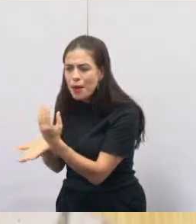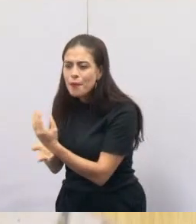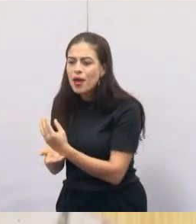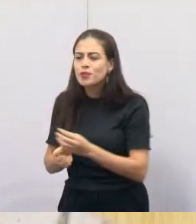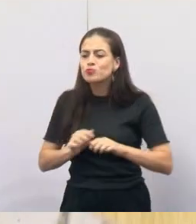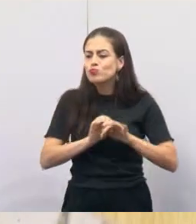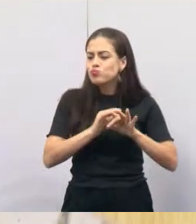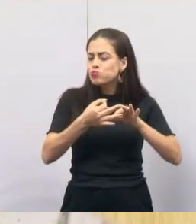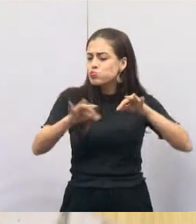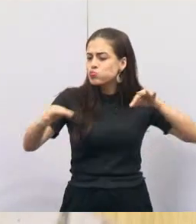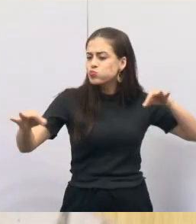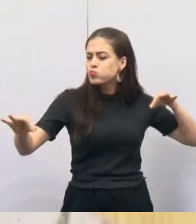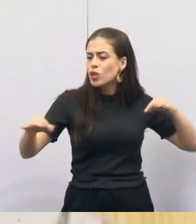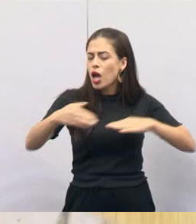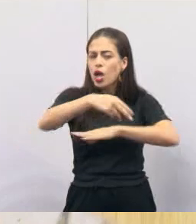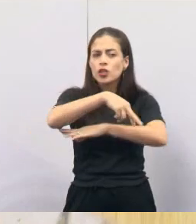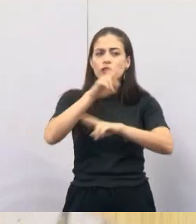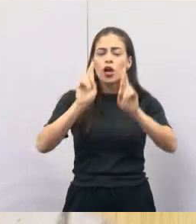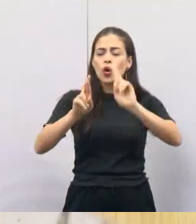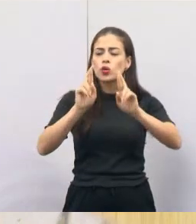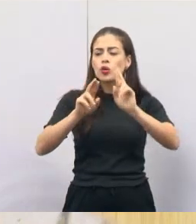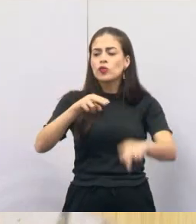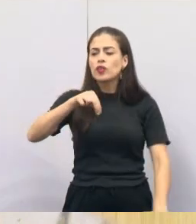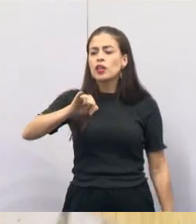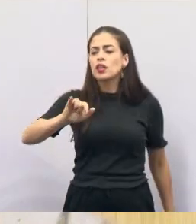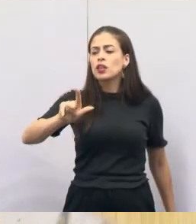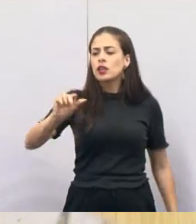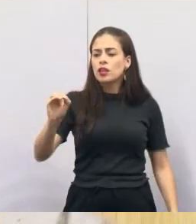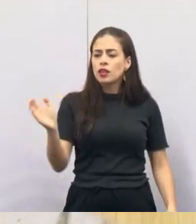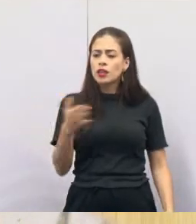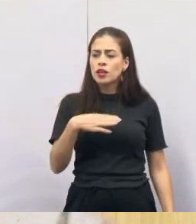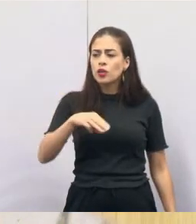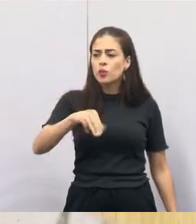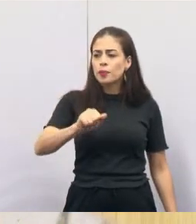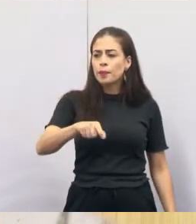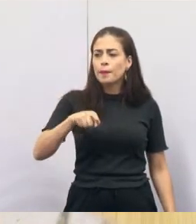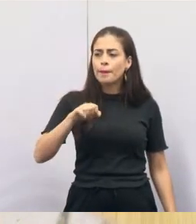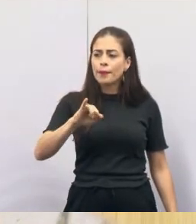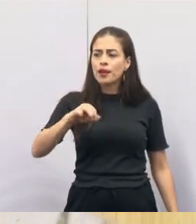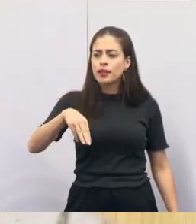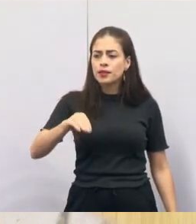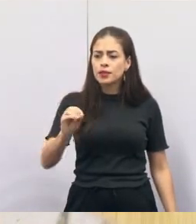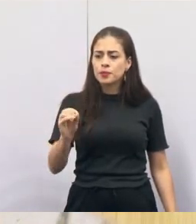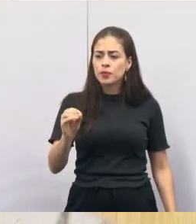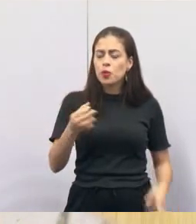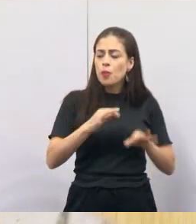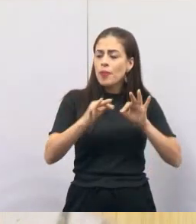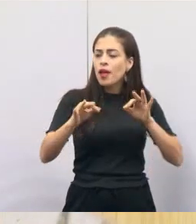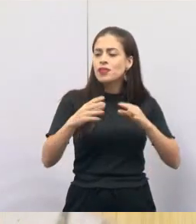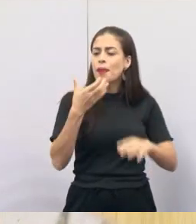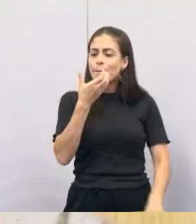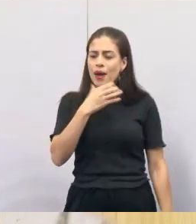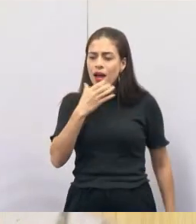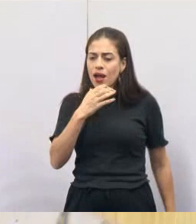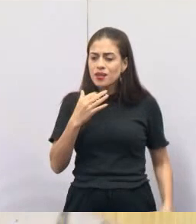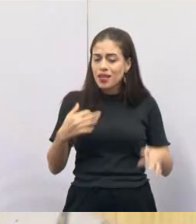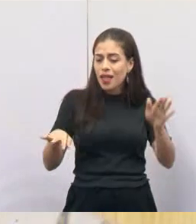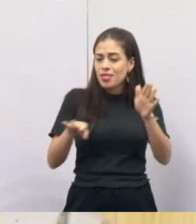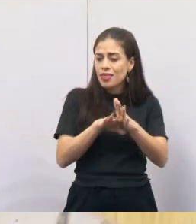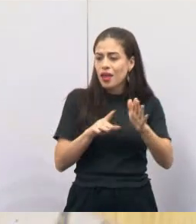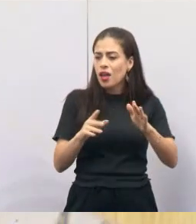Nilo Máximo, que compreende o Jardim Paraíso e o viaduto da rodovia Carvalho Pinto.